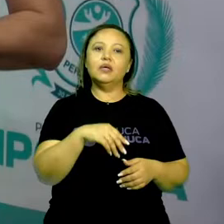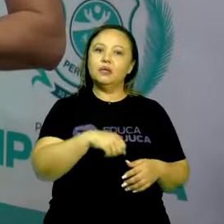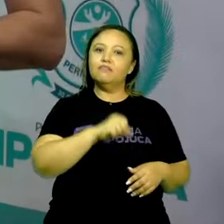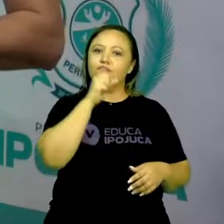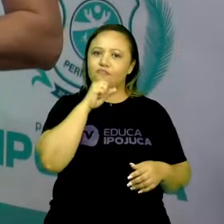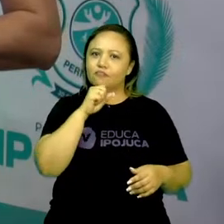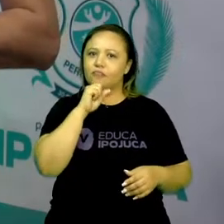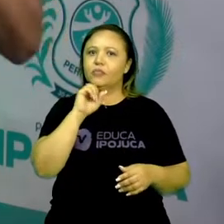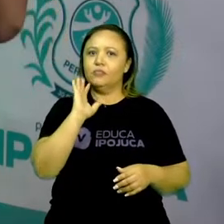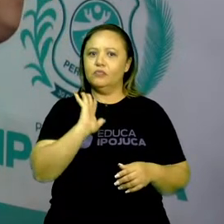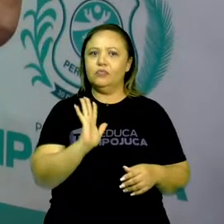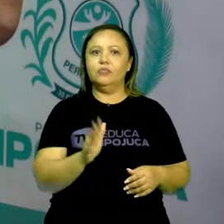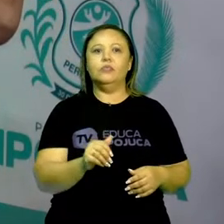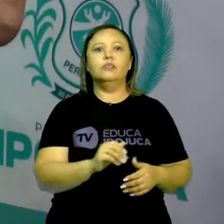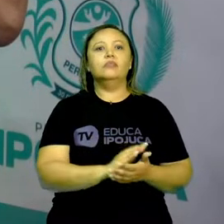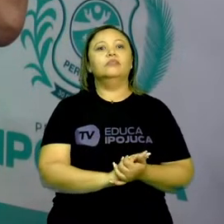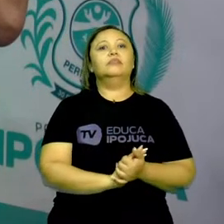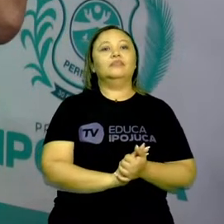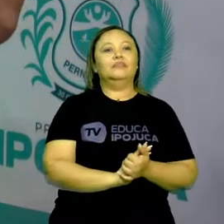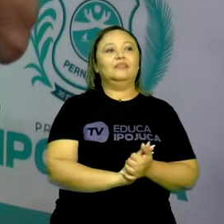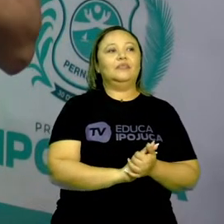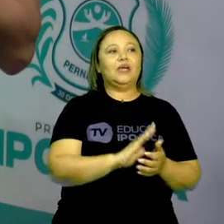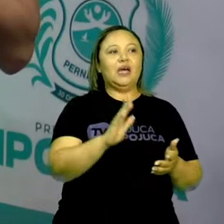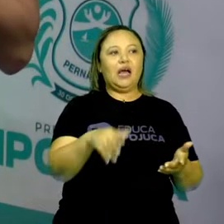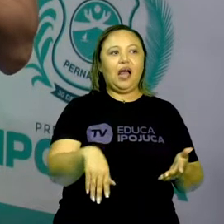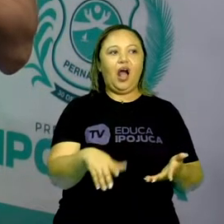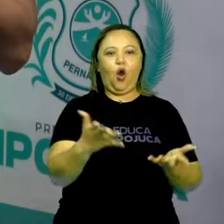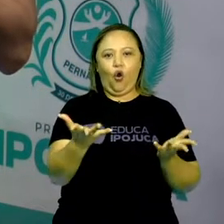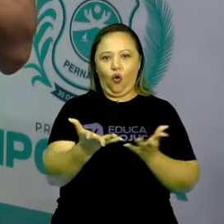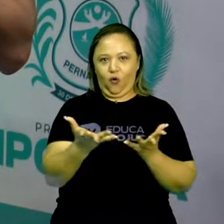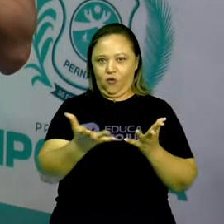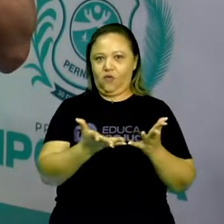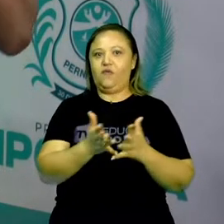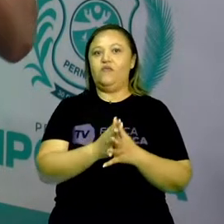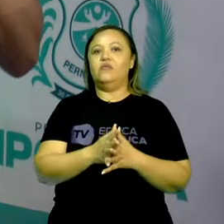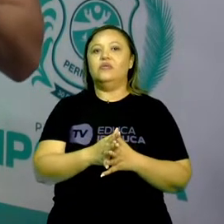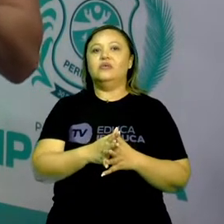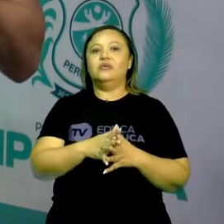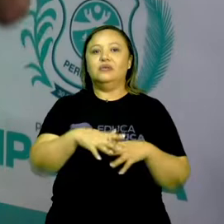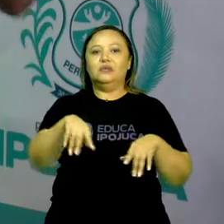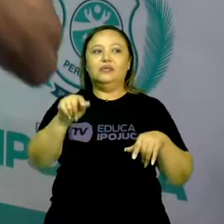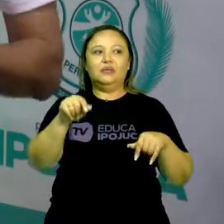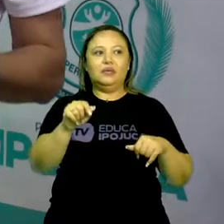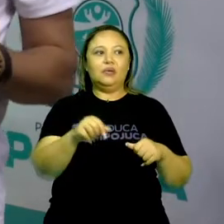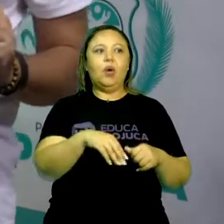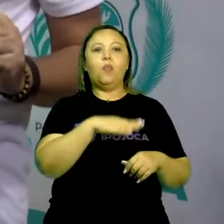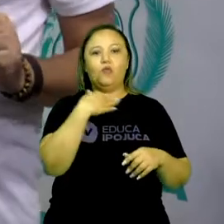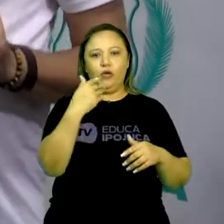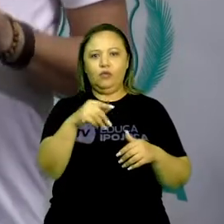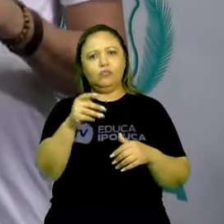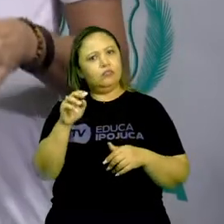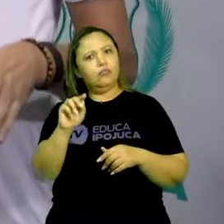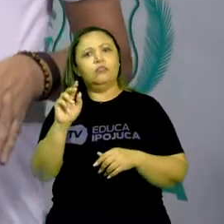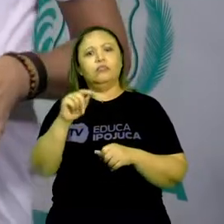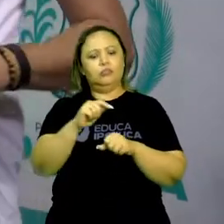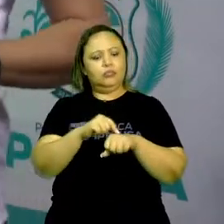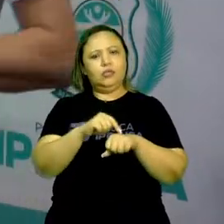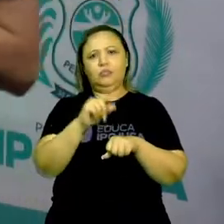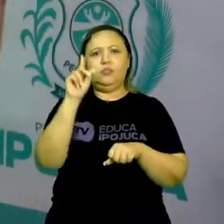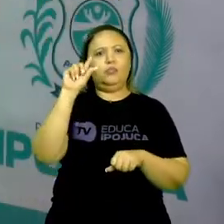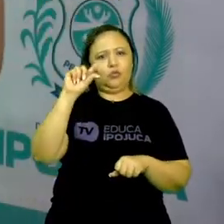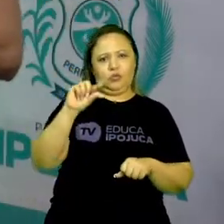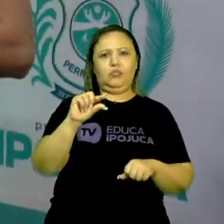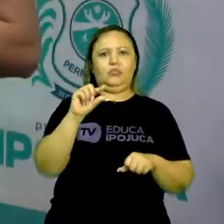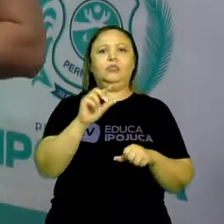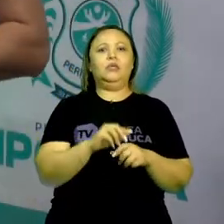velho. Ele já era velho. Há 40 anos atrás. Mas, enfim. E ele morreu agora há pouco, tá certo? E aí